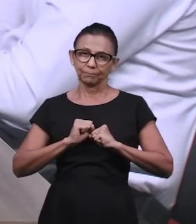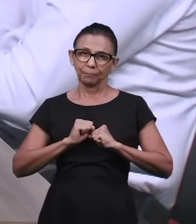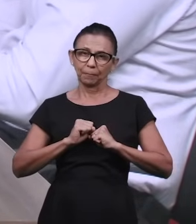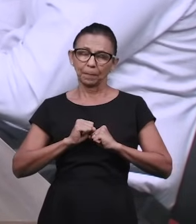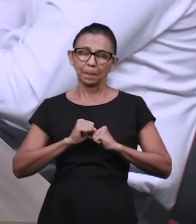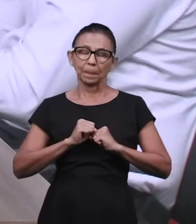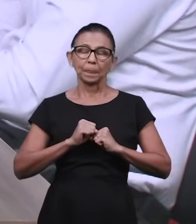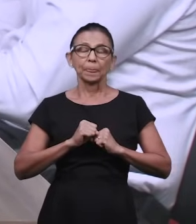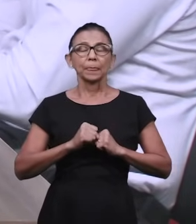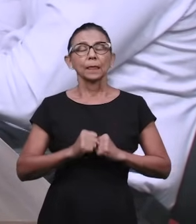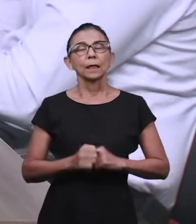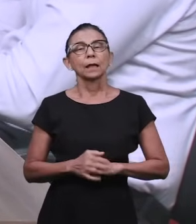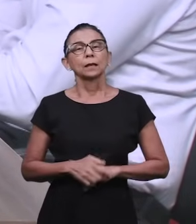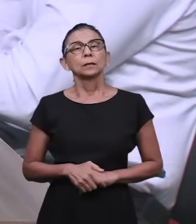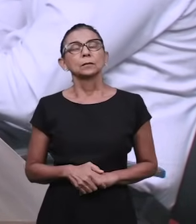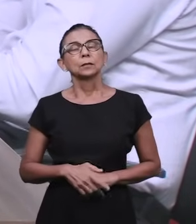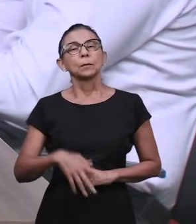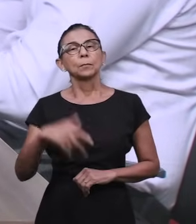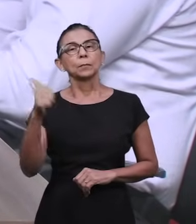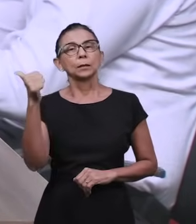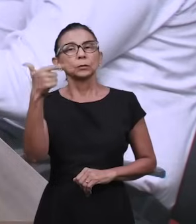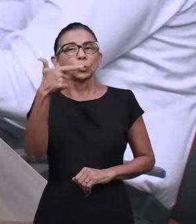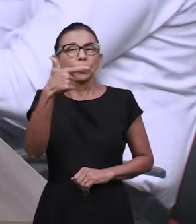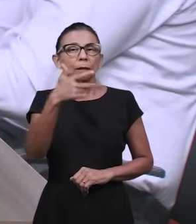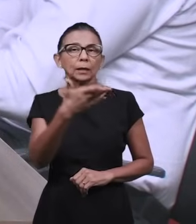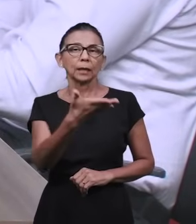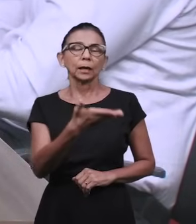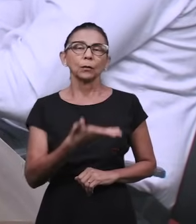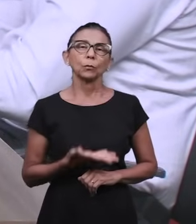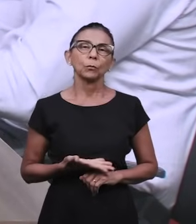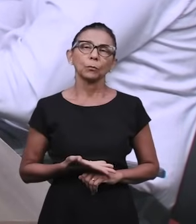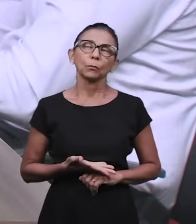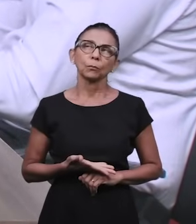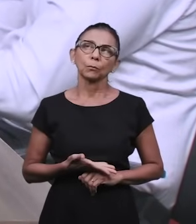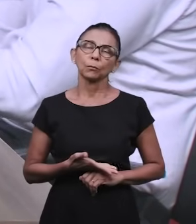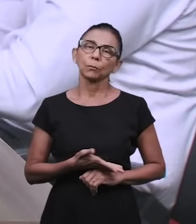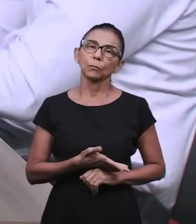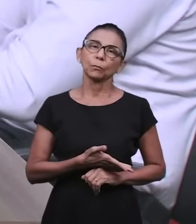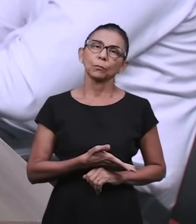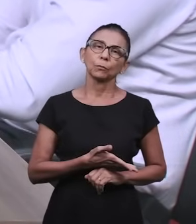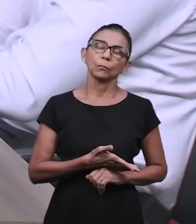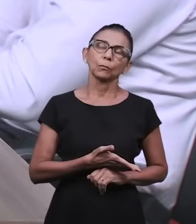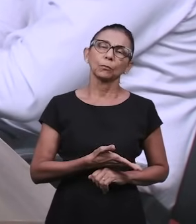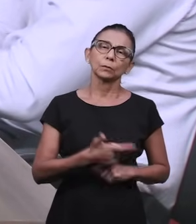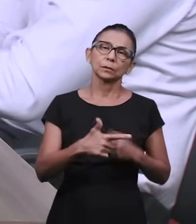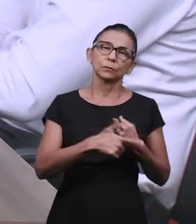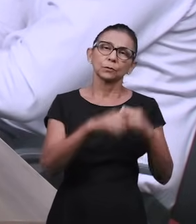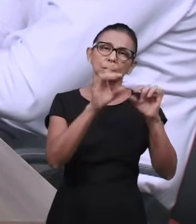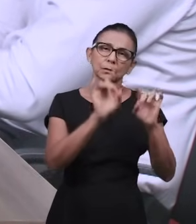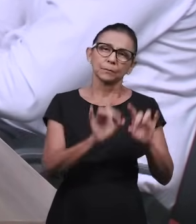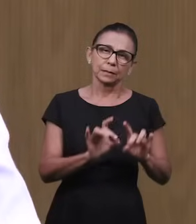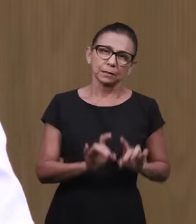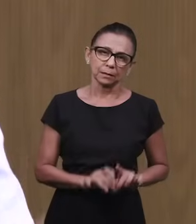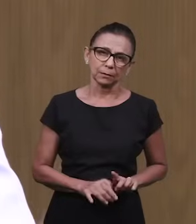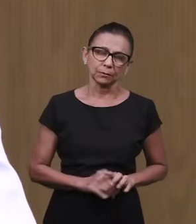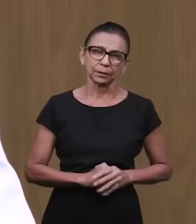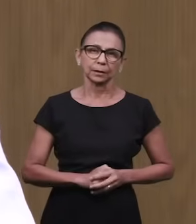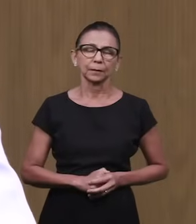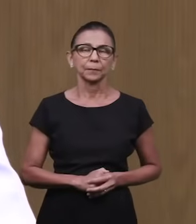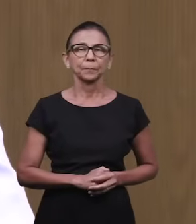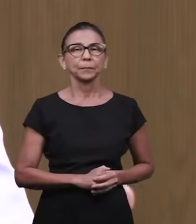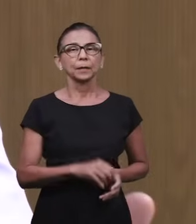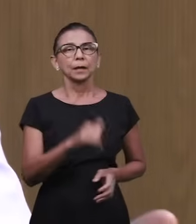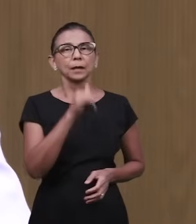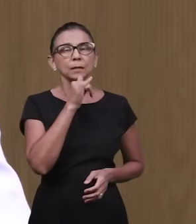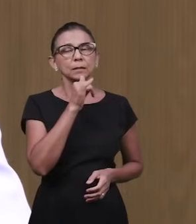isso criou-se uma convenção das confissões auriculares, quando um